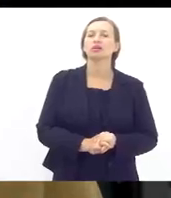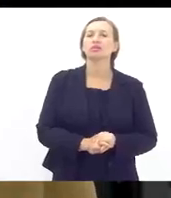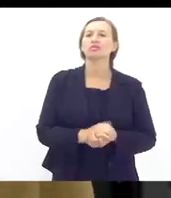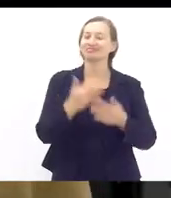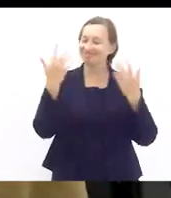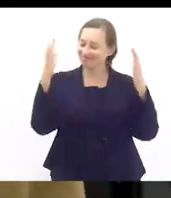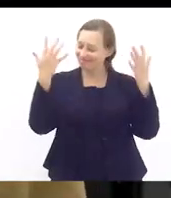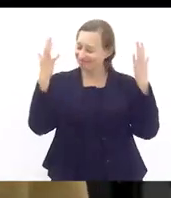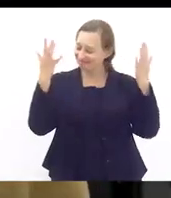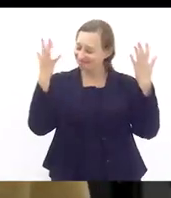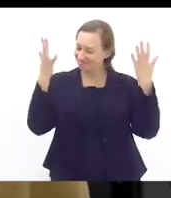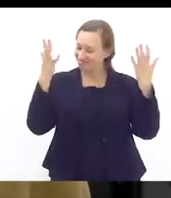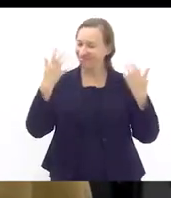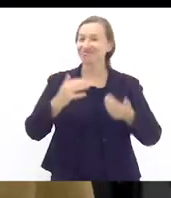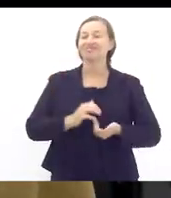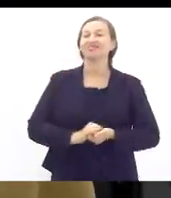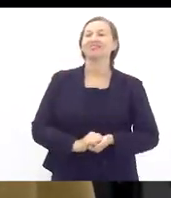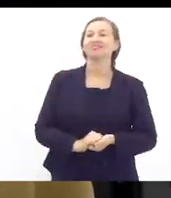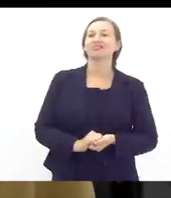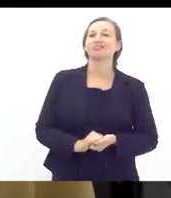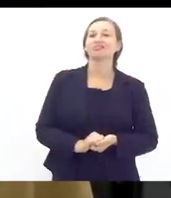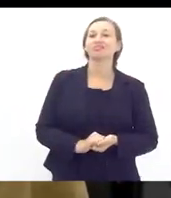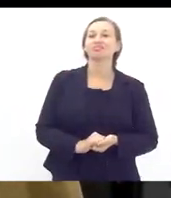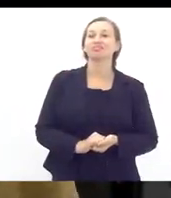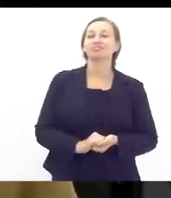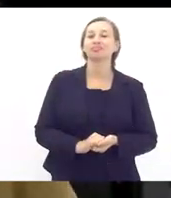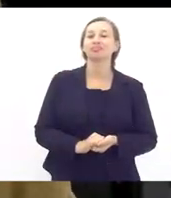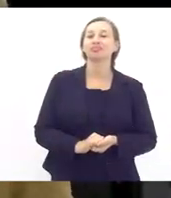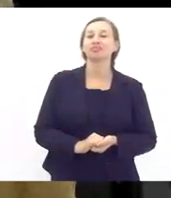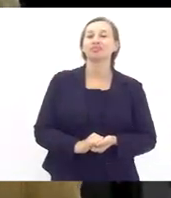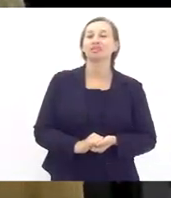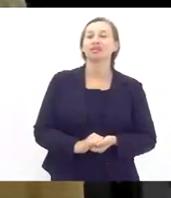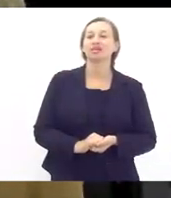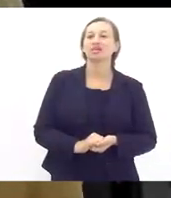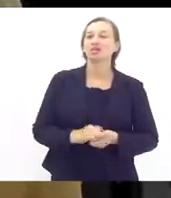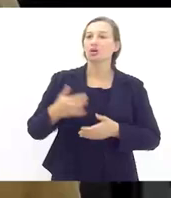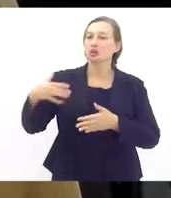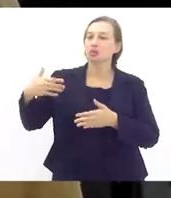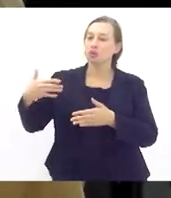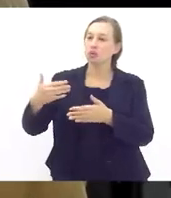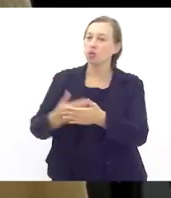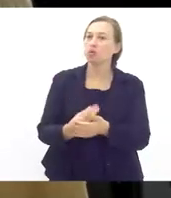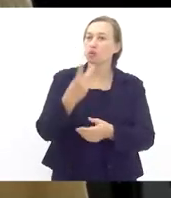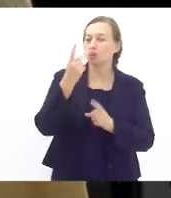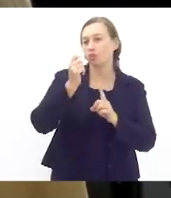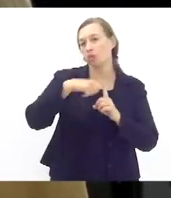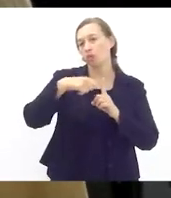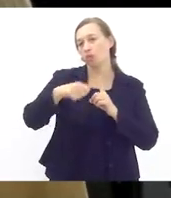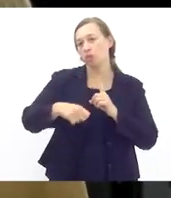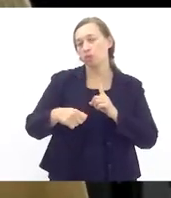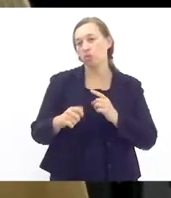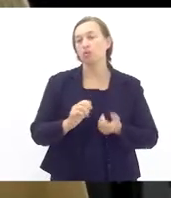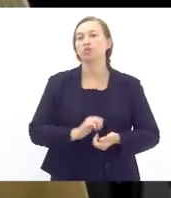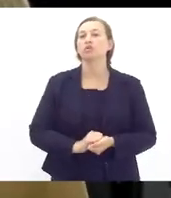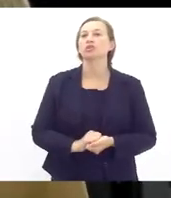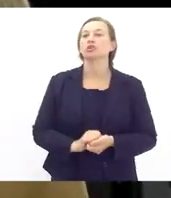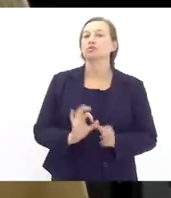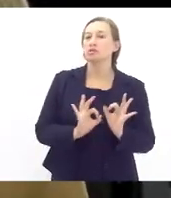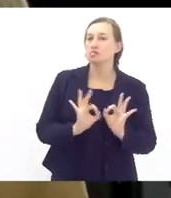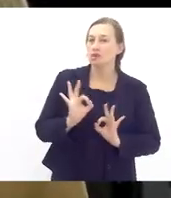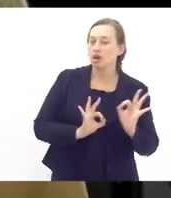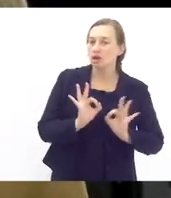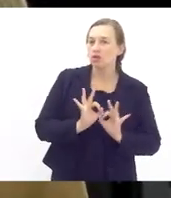superintendência de audiovisual ao longo desses dois meses a gente vem intensificando